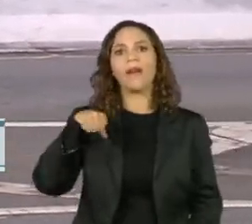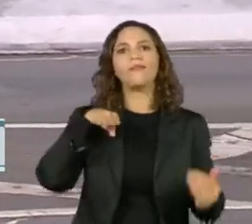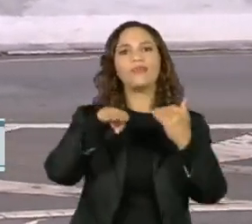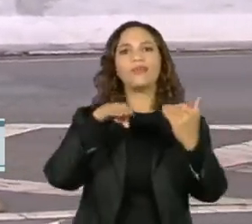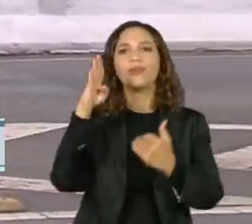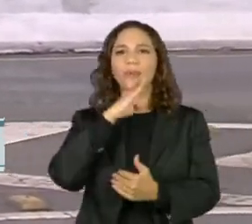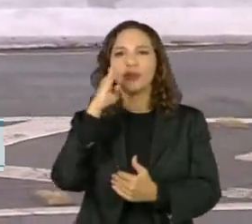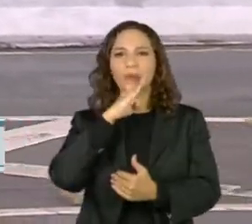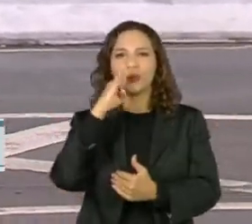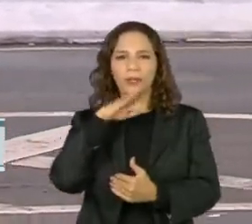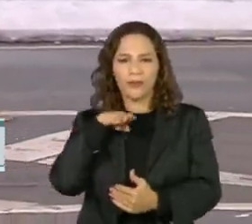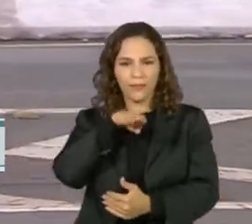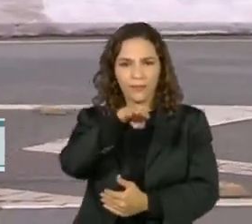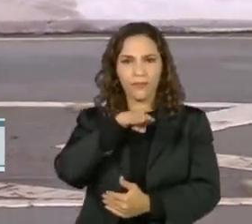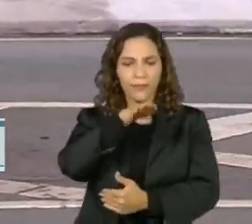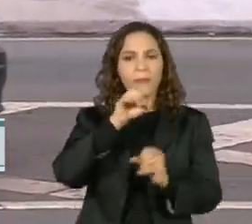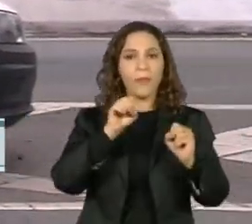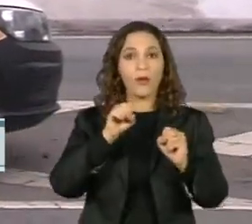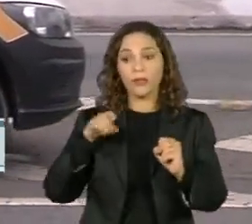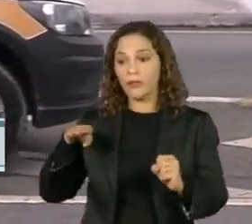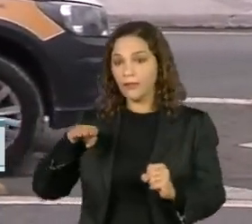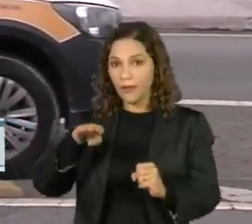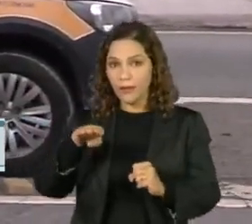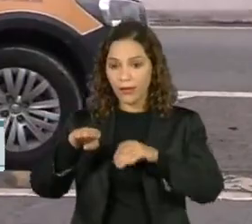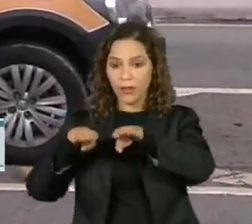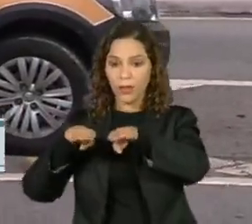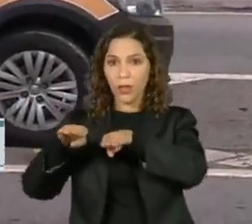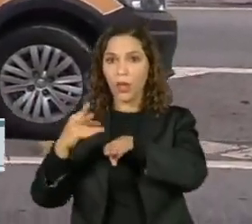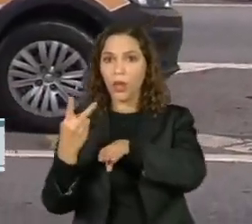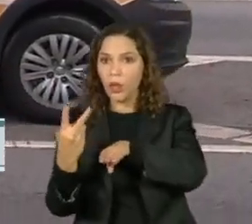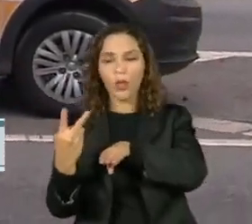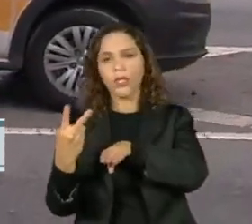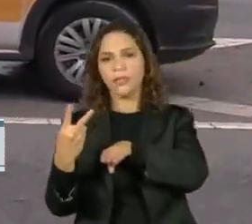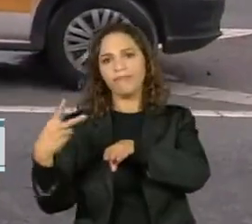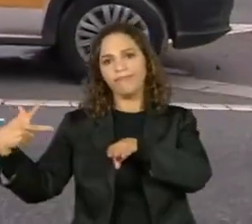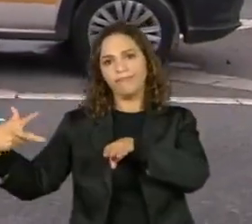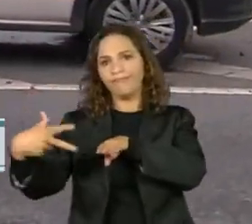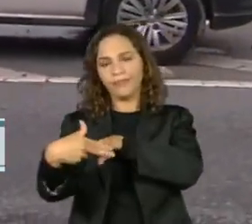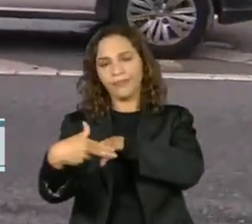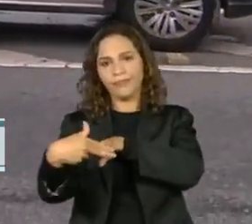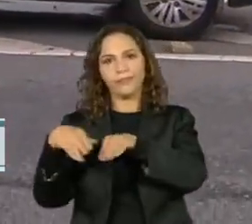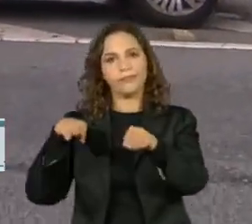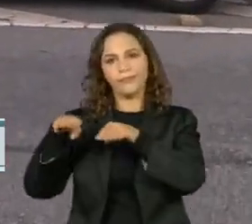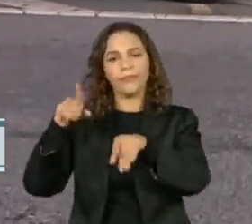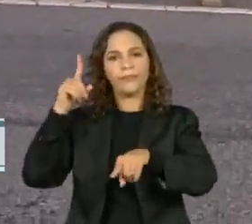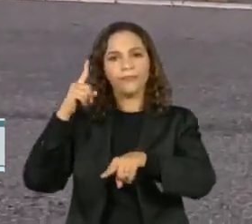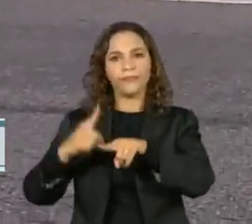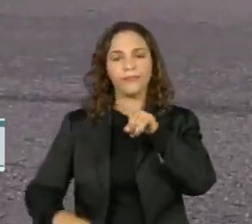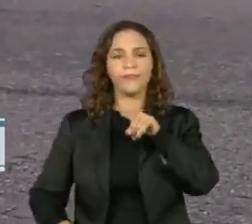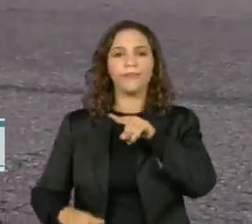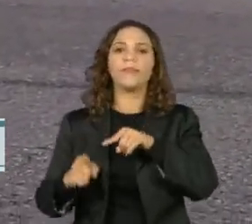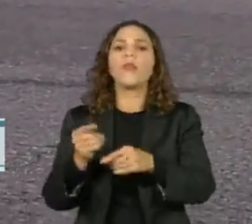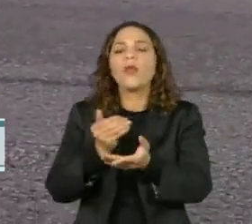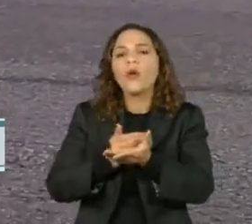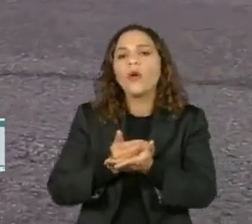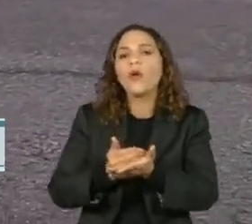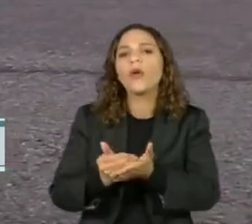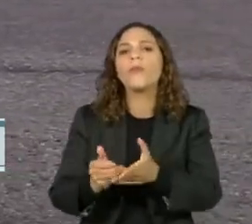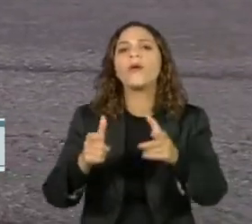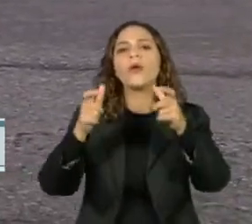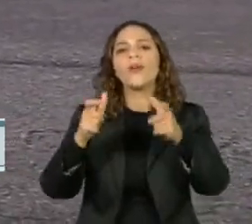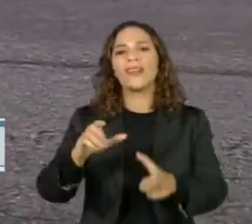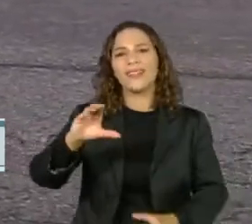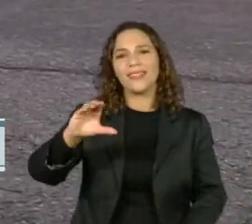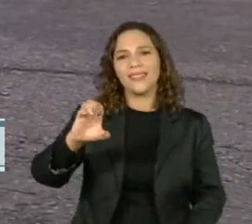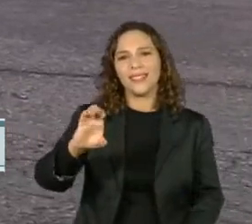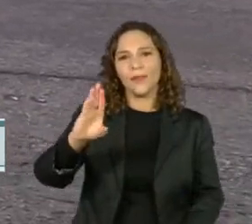a pista local quanto a pista central, todas estão interditadas desde a altura do Cebolão, que